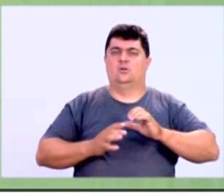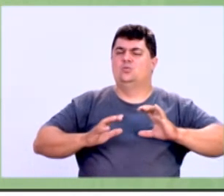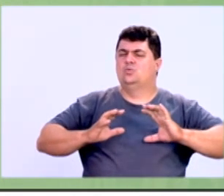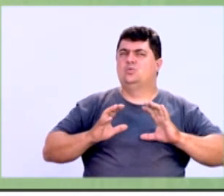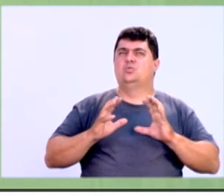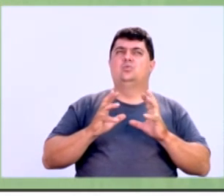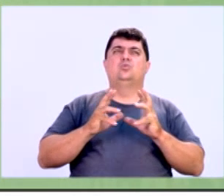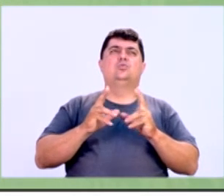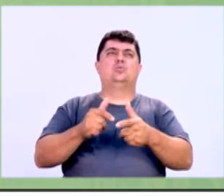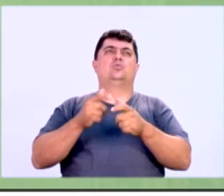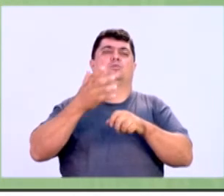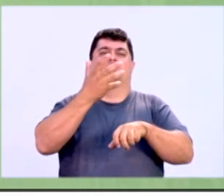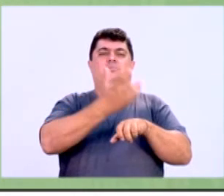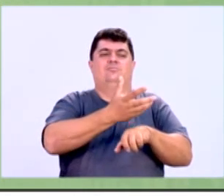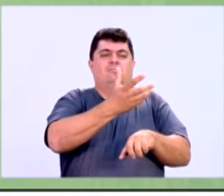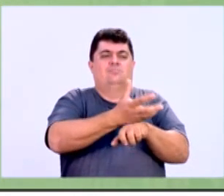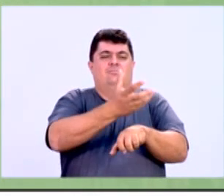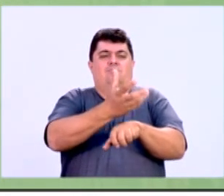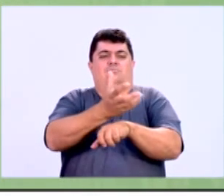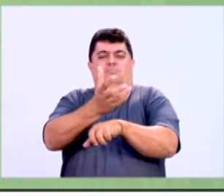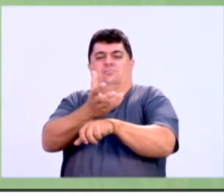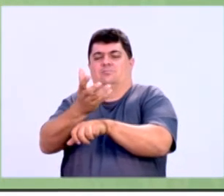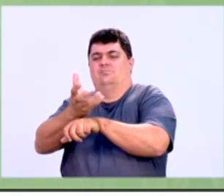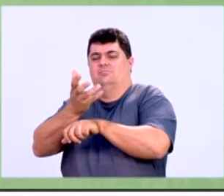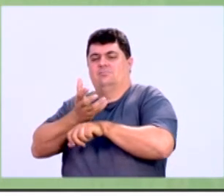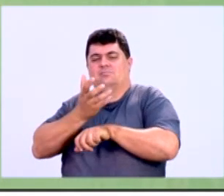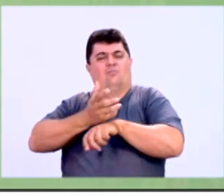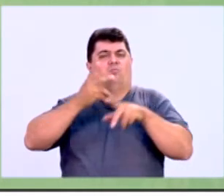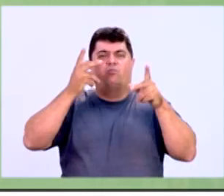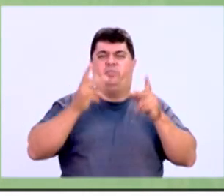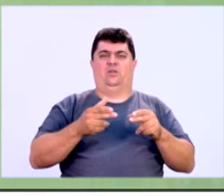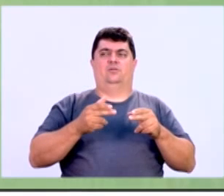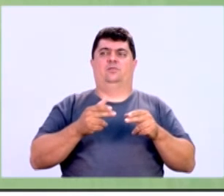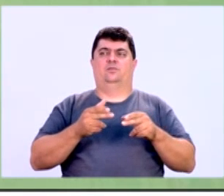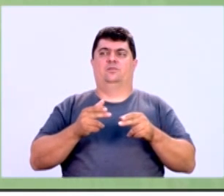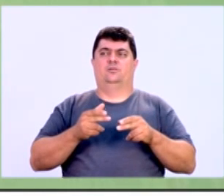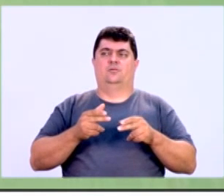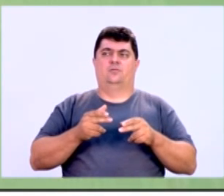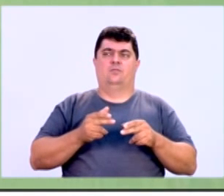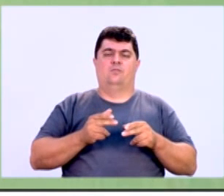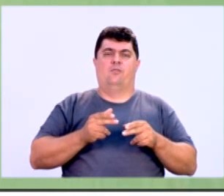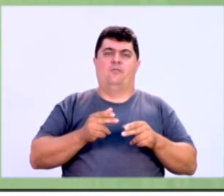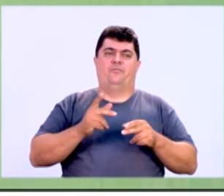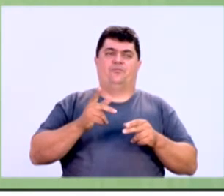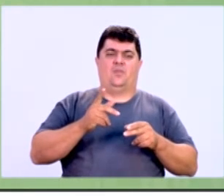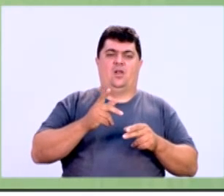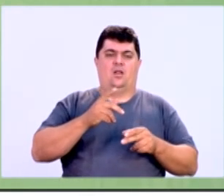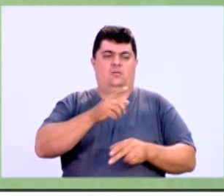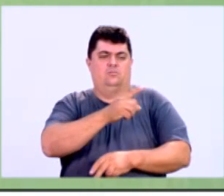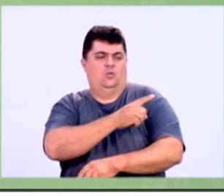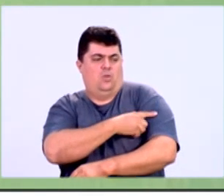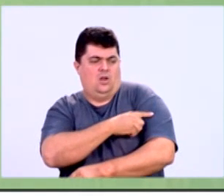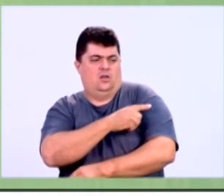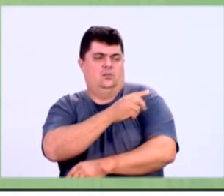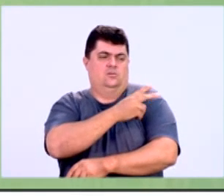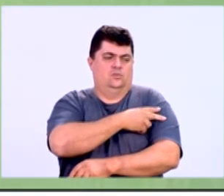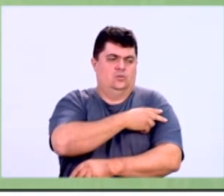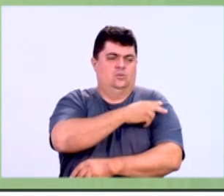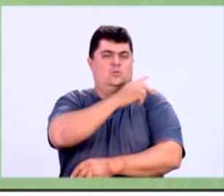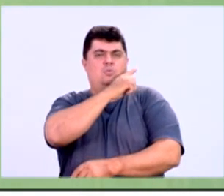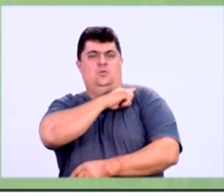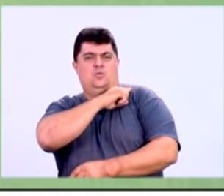aquele currículo do ensino fundamental ou do ensino médio, eles devem